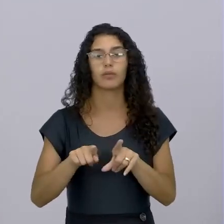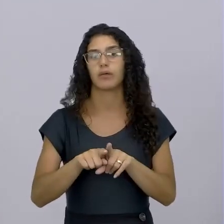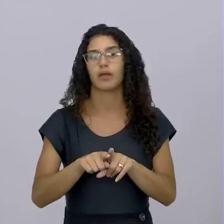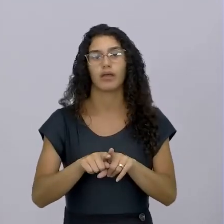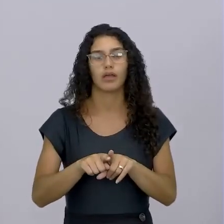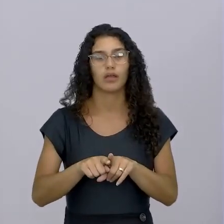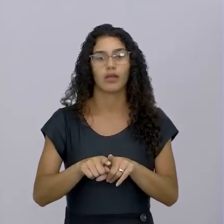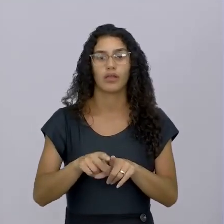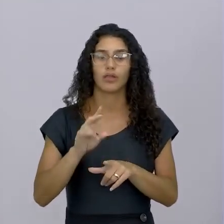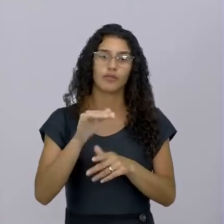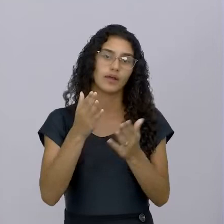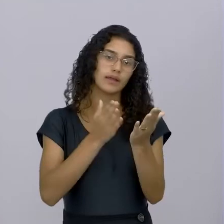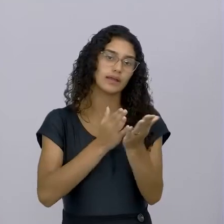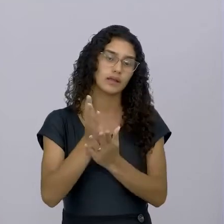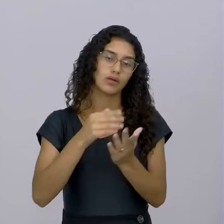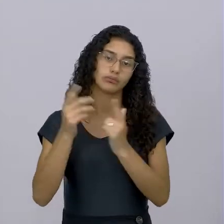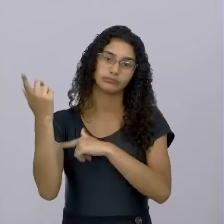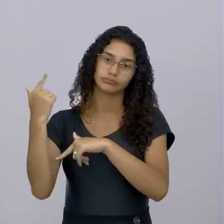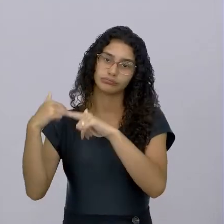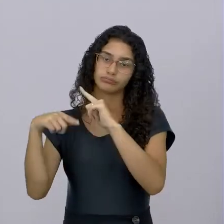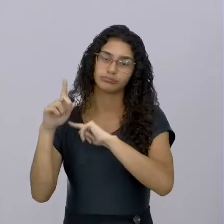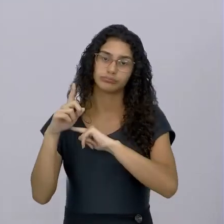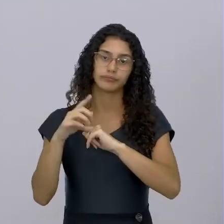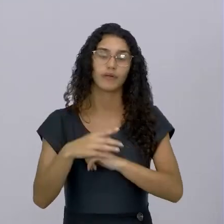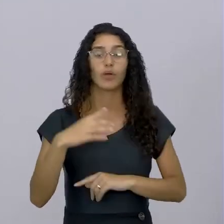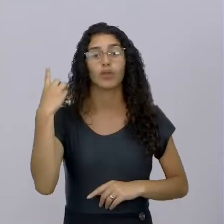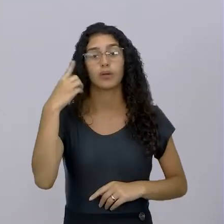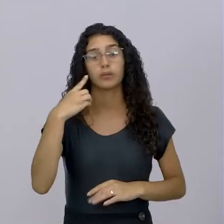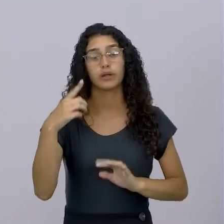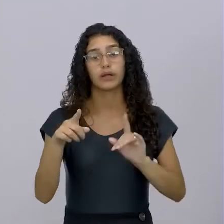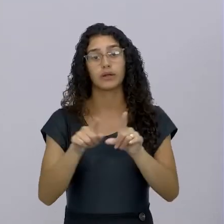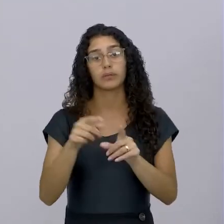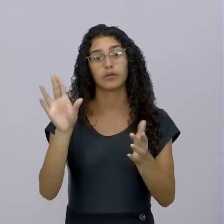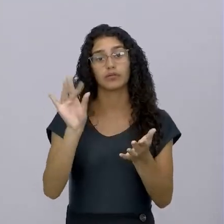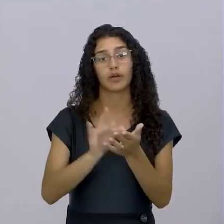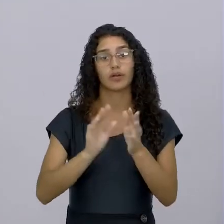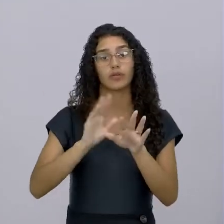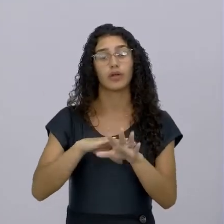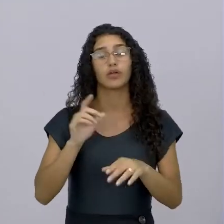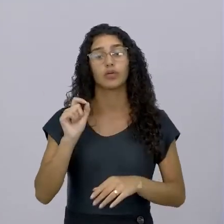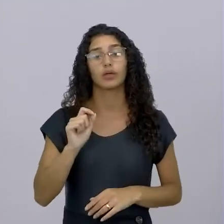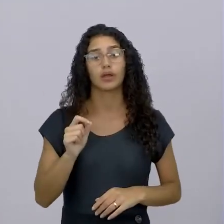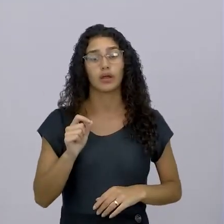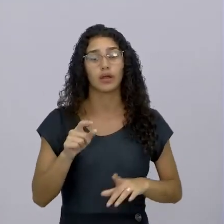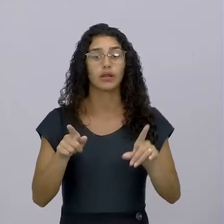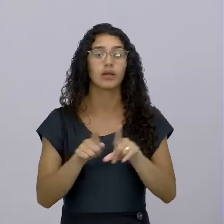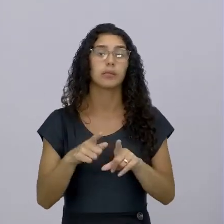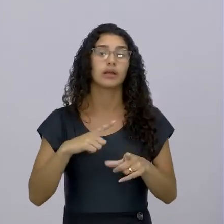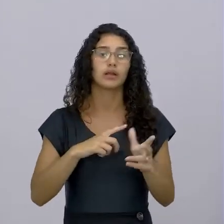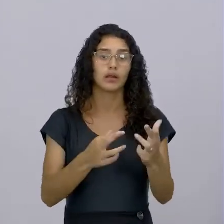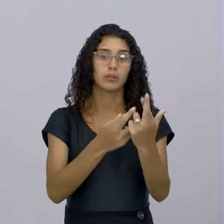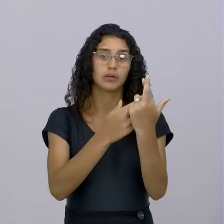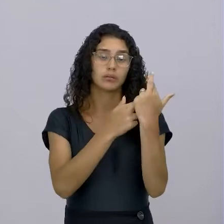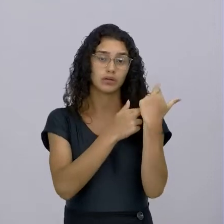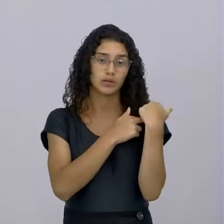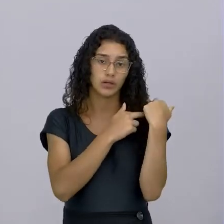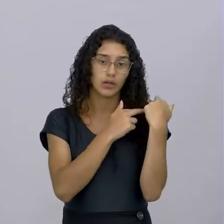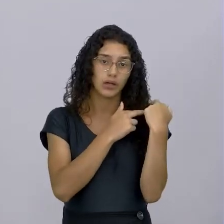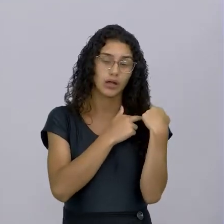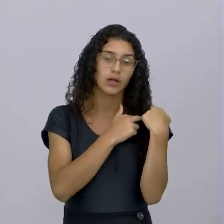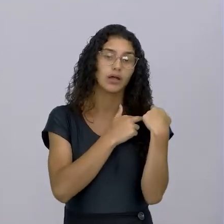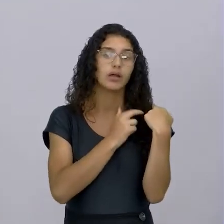vai seguir adiante. E os deputados, eles justamente fazem o quê? Eles também têm a responsabilidade